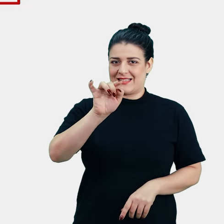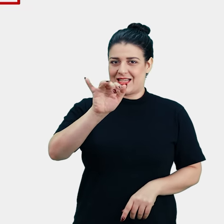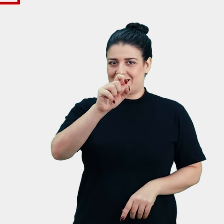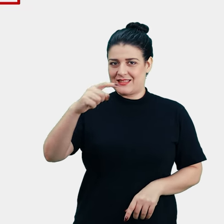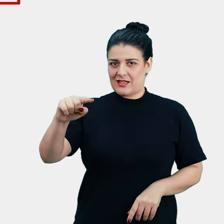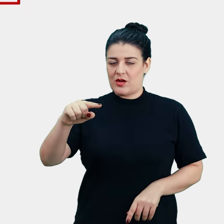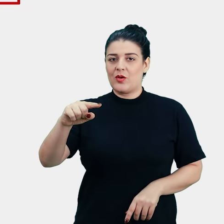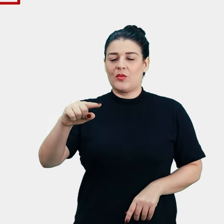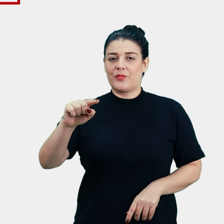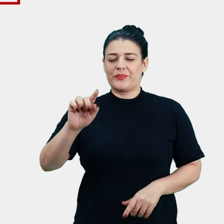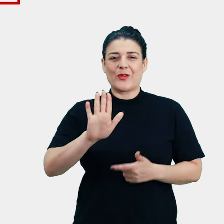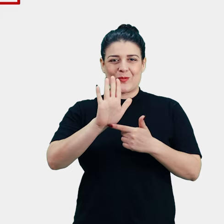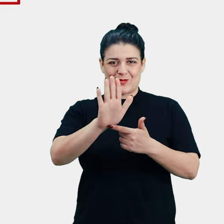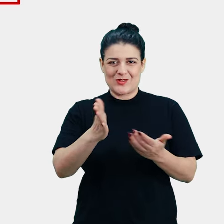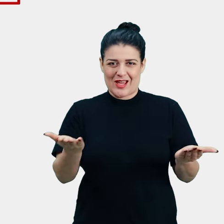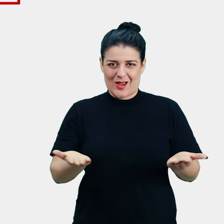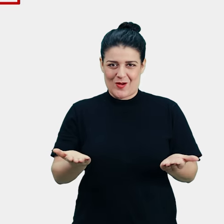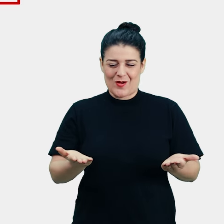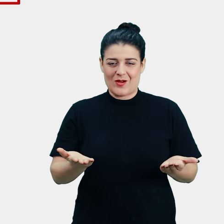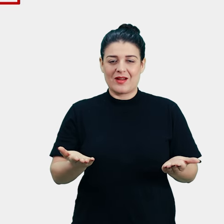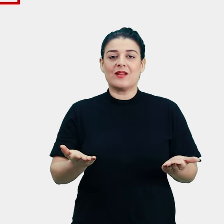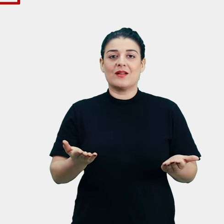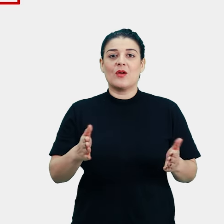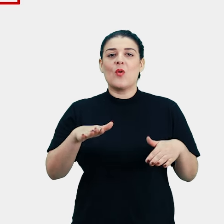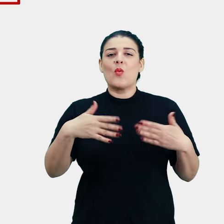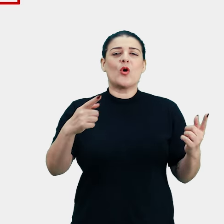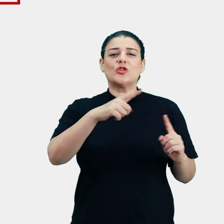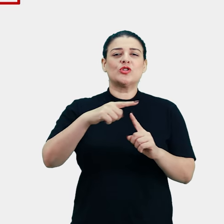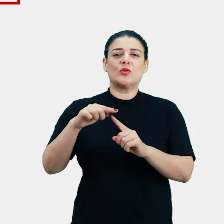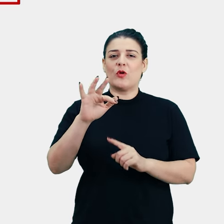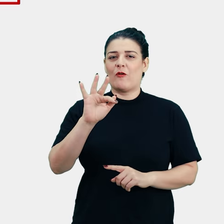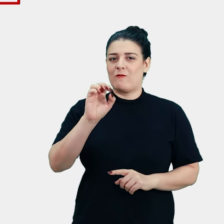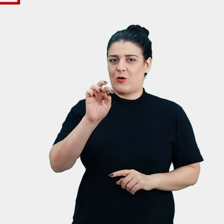temos aqui, eu separei para vocês, as fontes de ionização